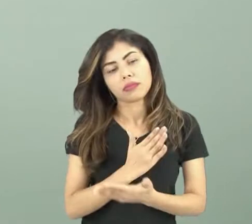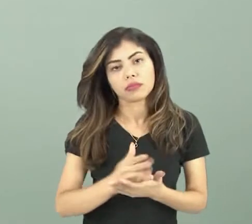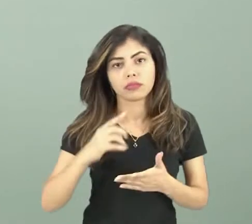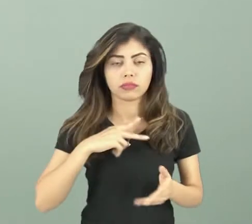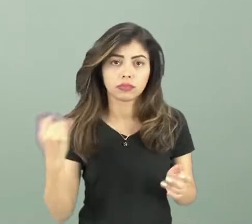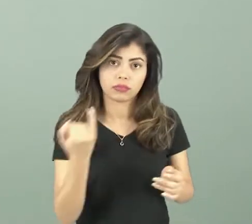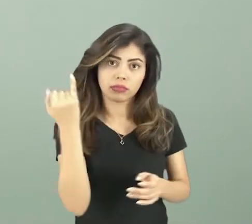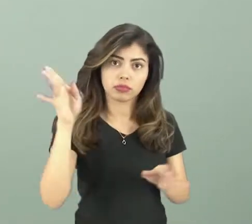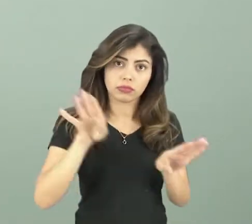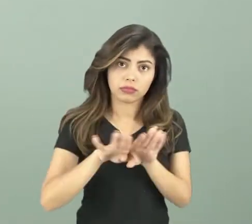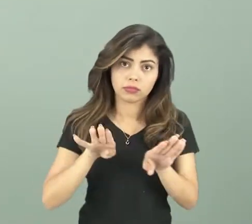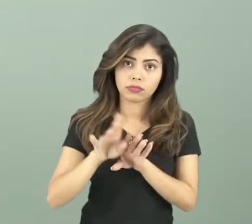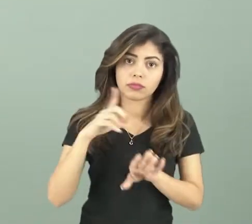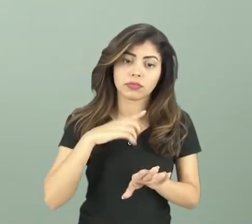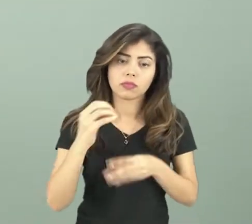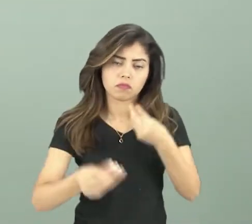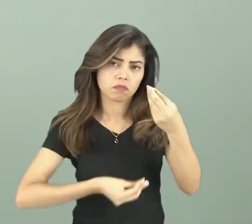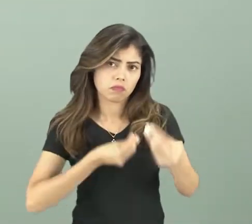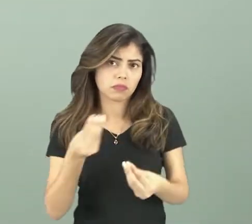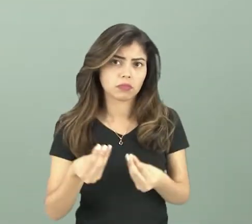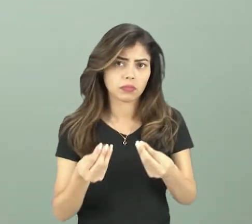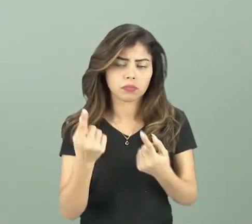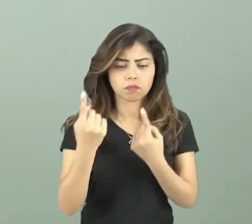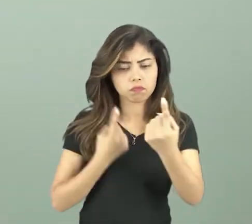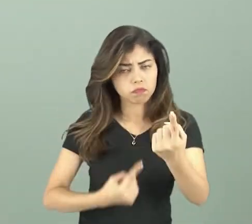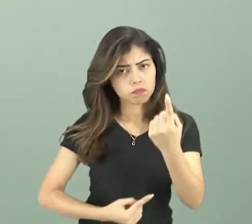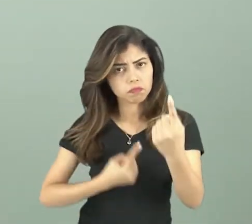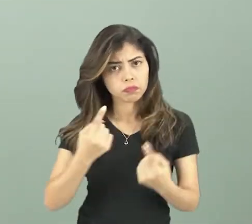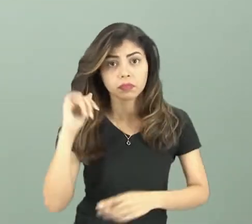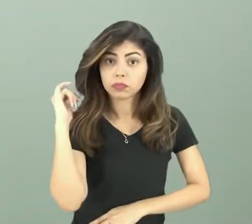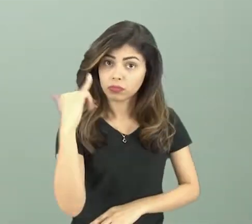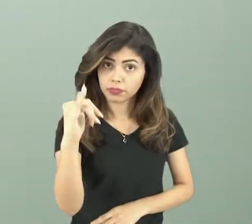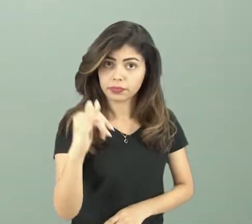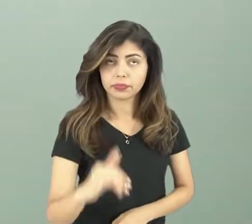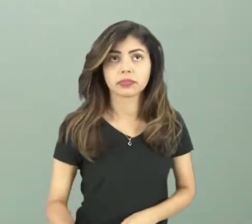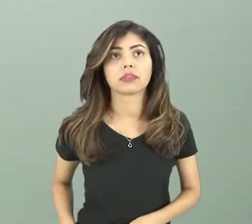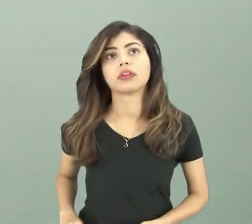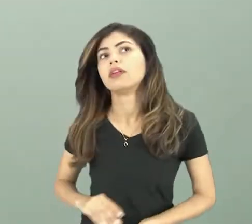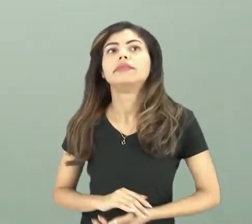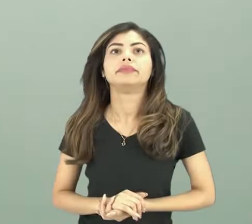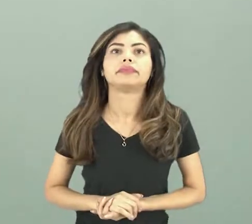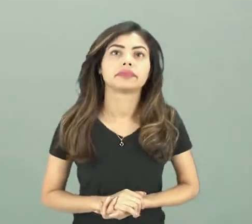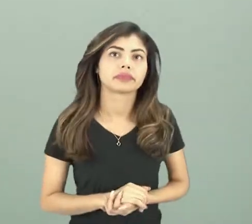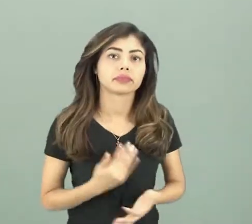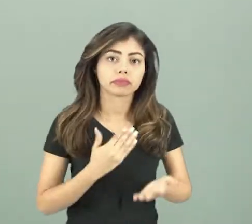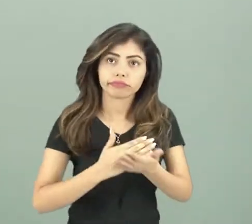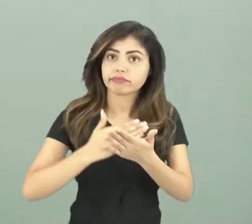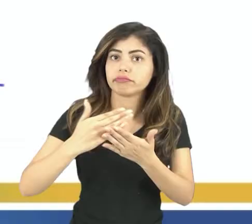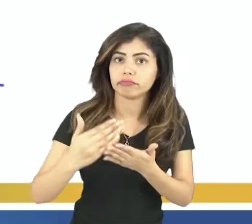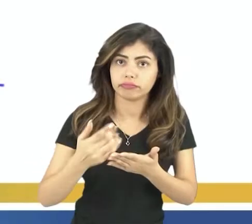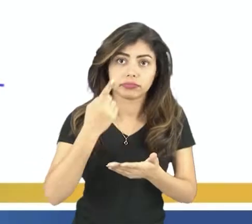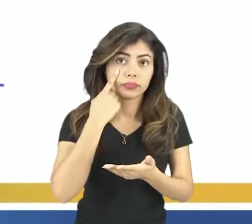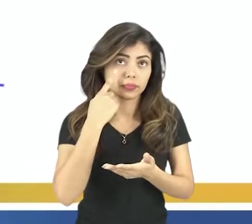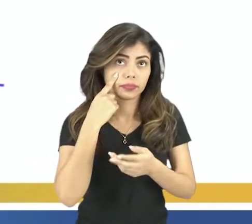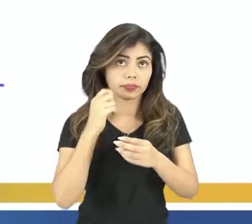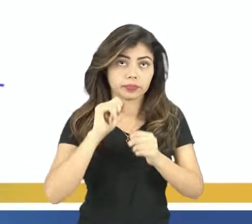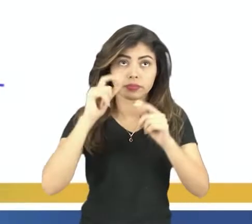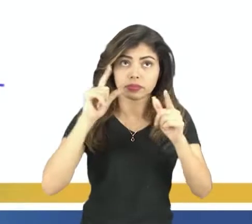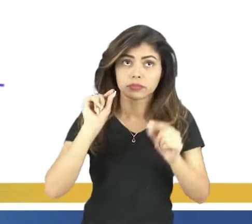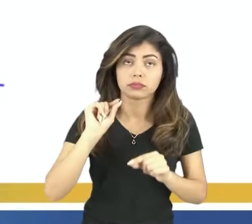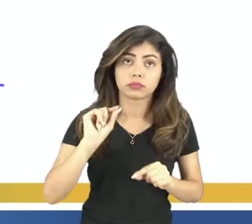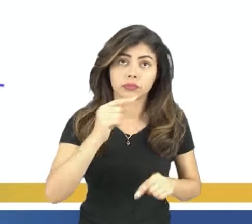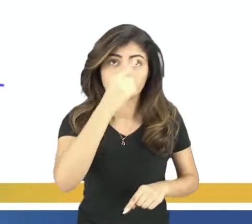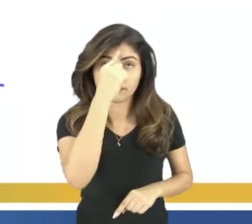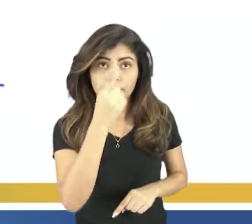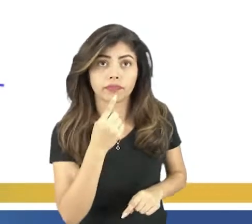especificidades desse campo magnético e como que ele vai se relacionar com a carga elétrica, tá bom? Para início, observe que eu trouxe uma